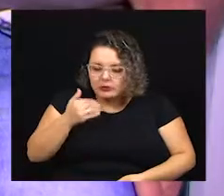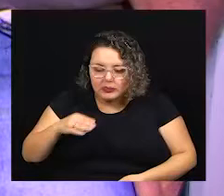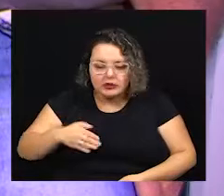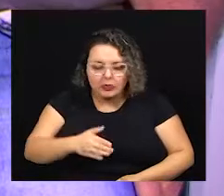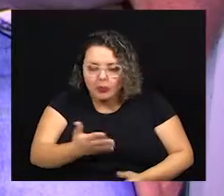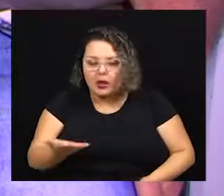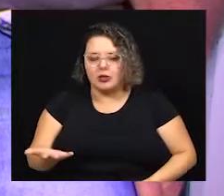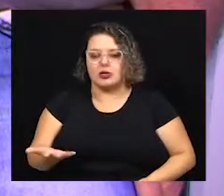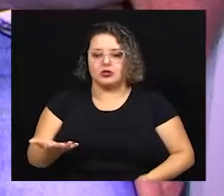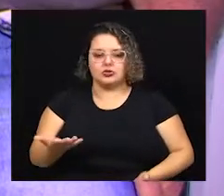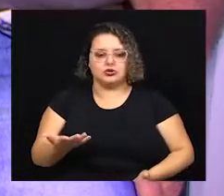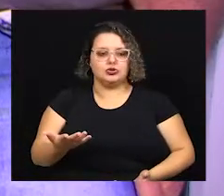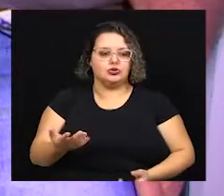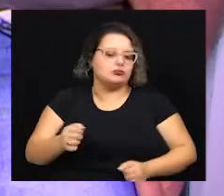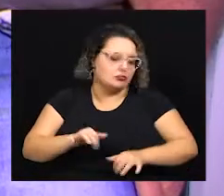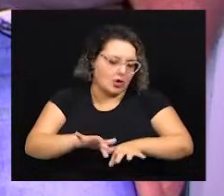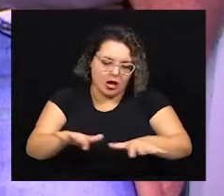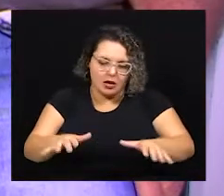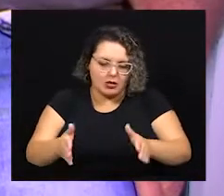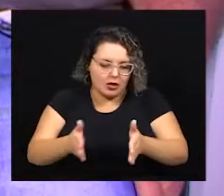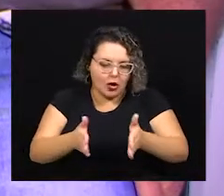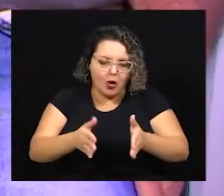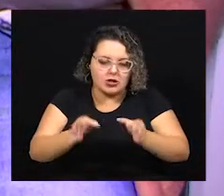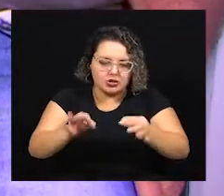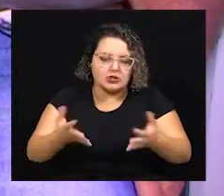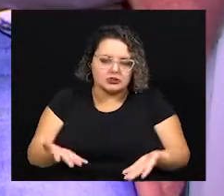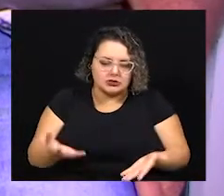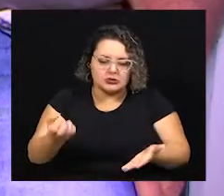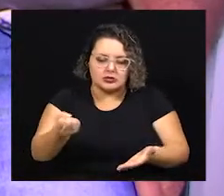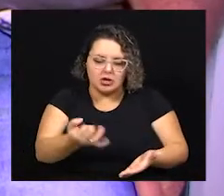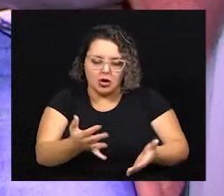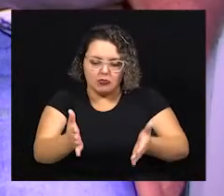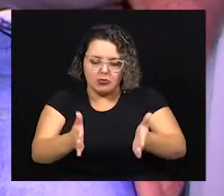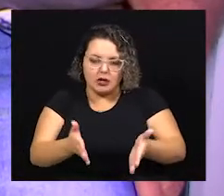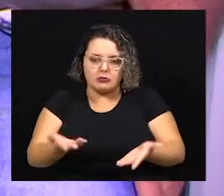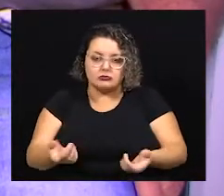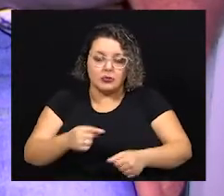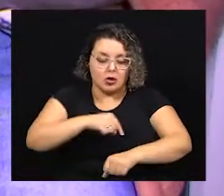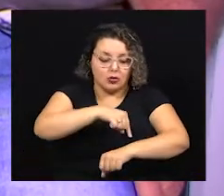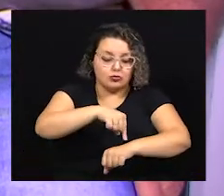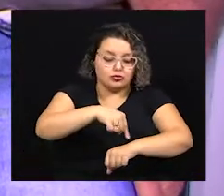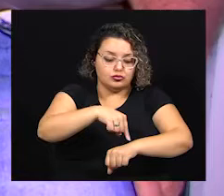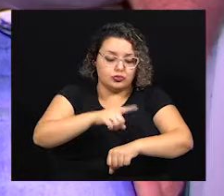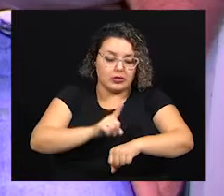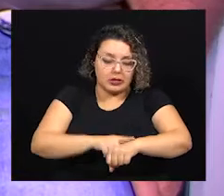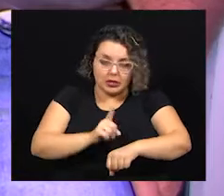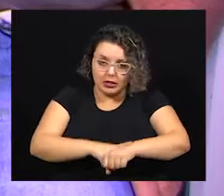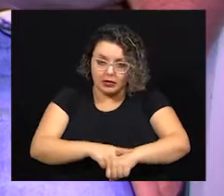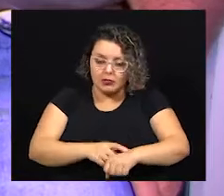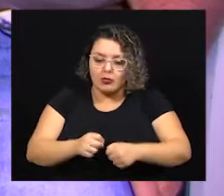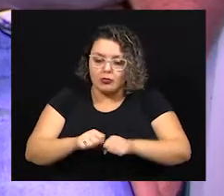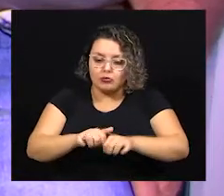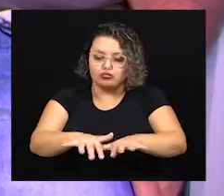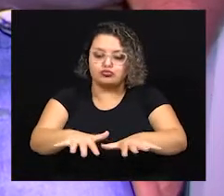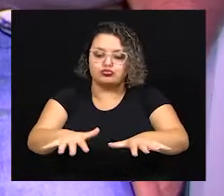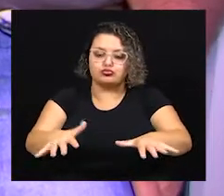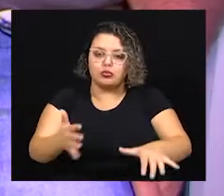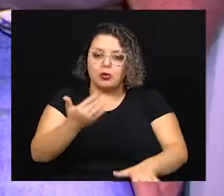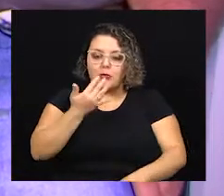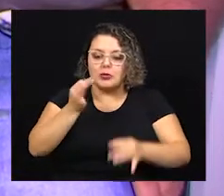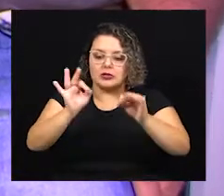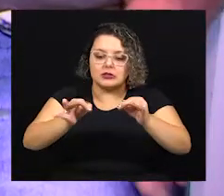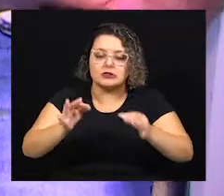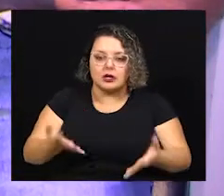E aí ele sozinho, ele tem uma bateria que ele vai virando como se fosse um relógio, chega naquela hora que você determinou, ele despeja a quantidade de comida no